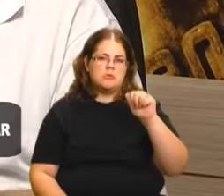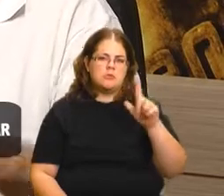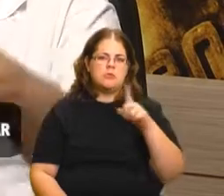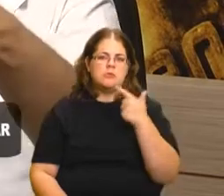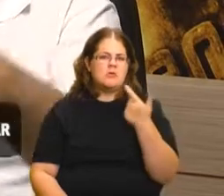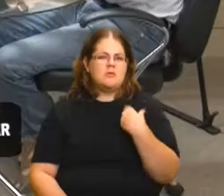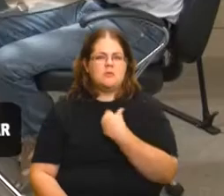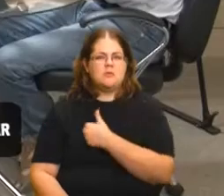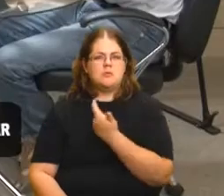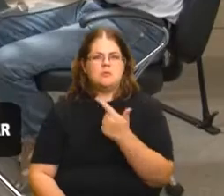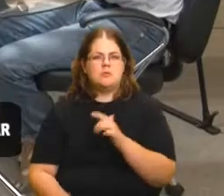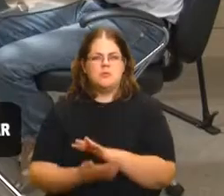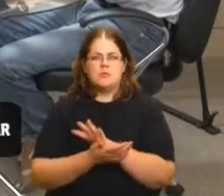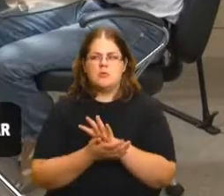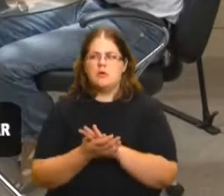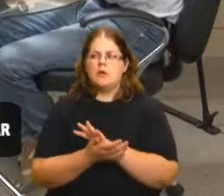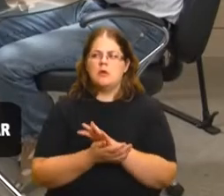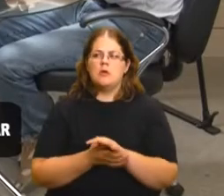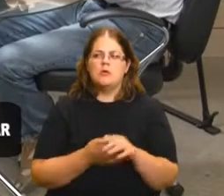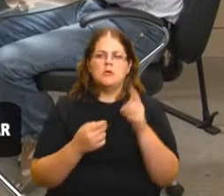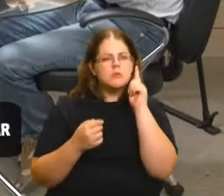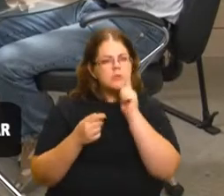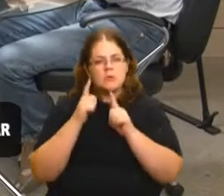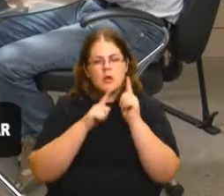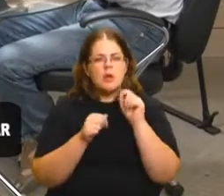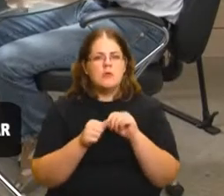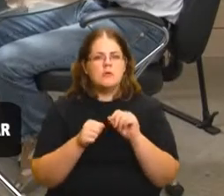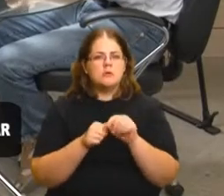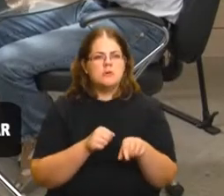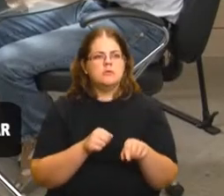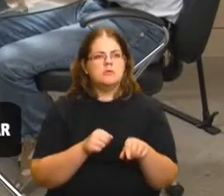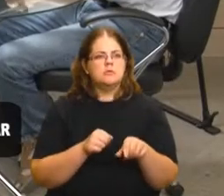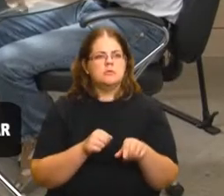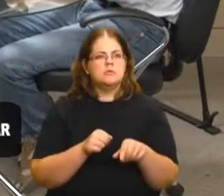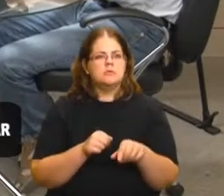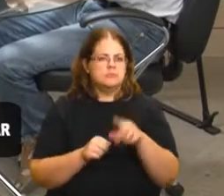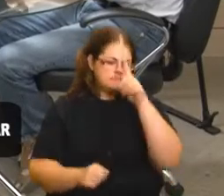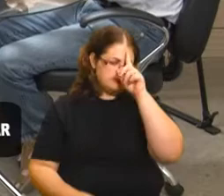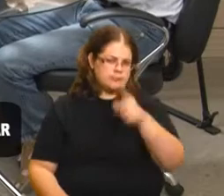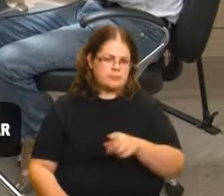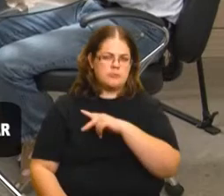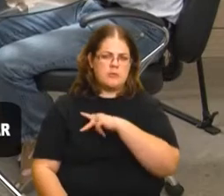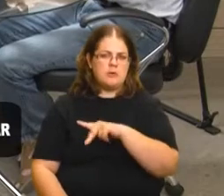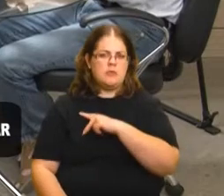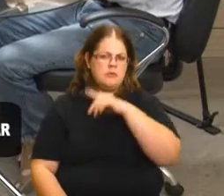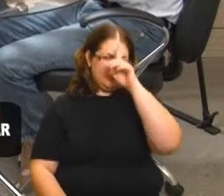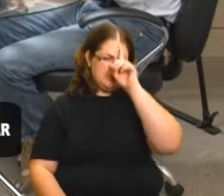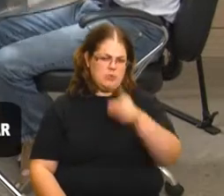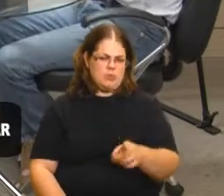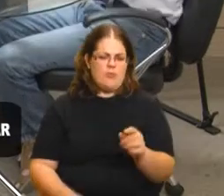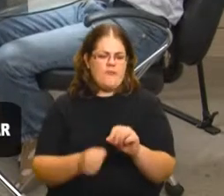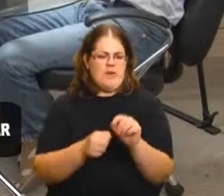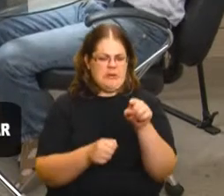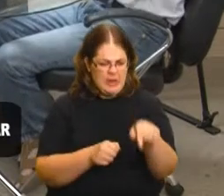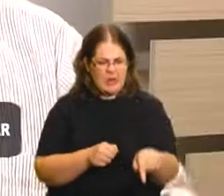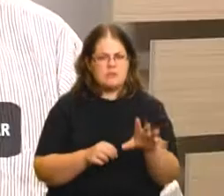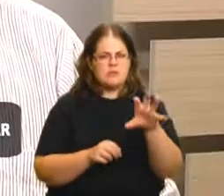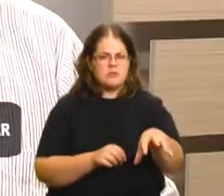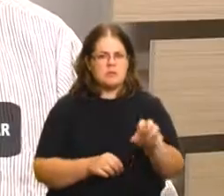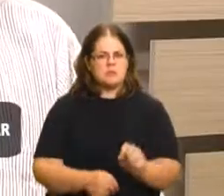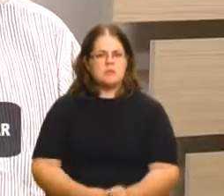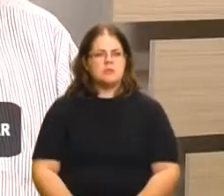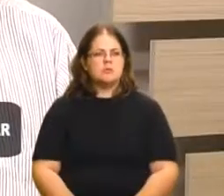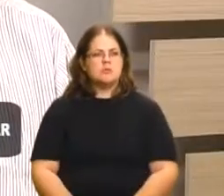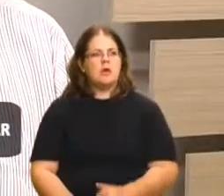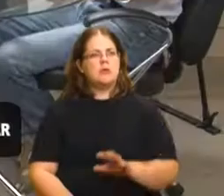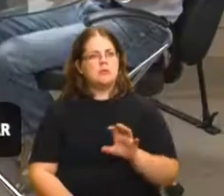né? E o resto, que dá poder de caçar, esse tipo de coisa. Ato institucional é uma espécie de decreto do presidente. A partir de agora vai ser assim.